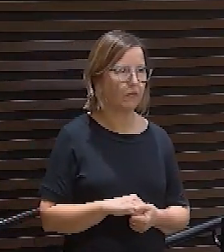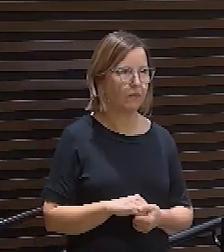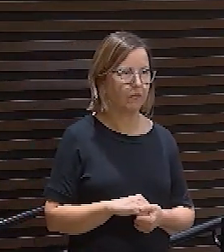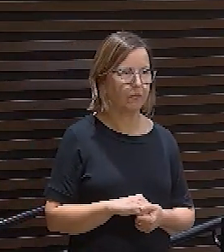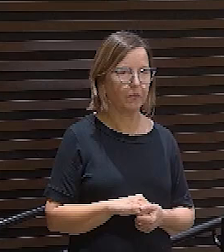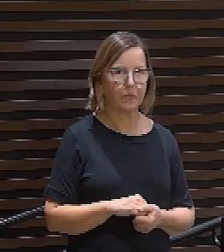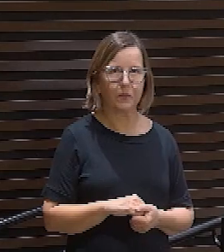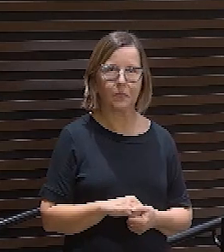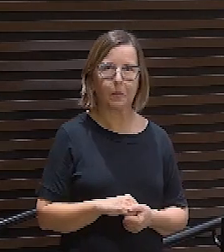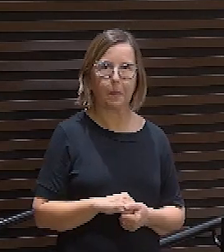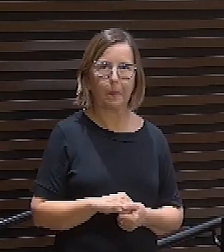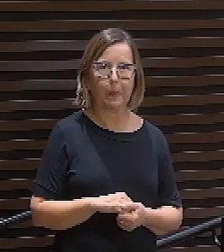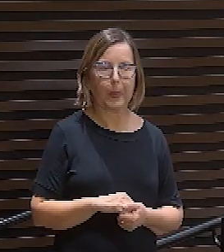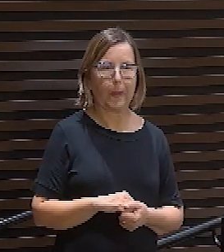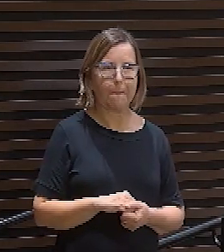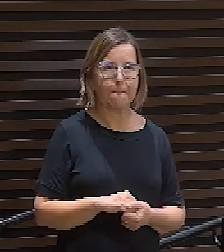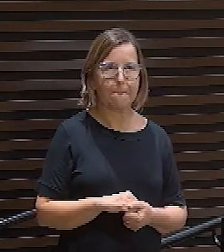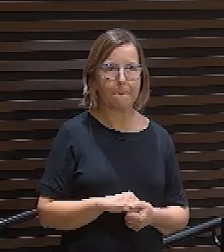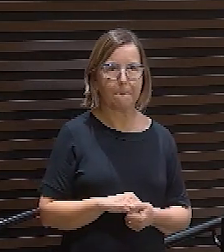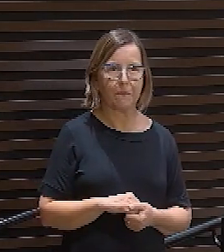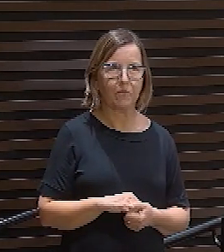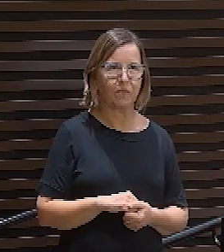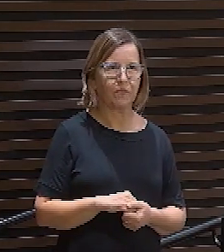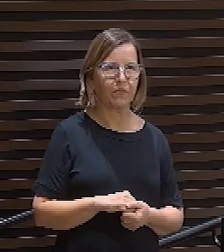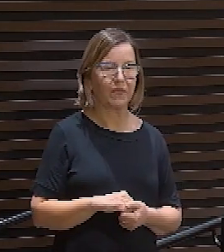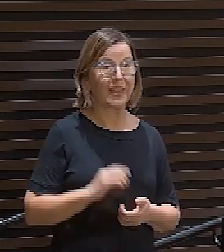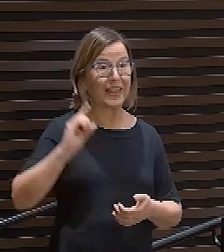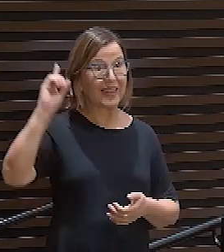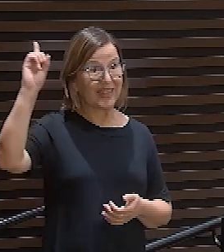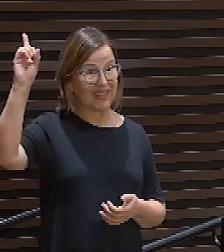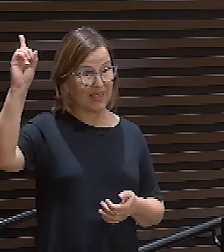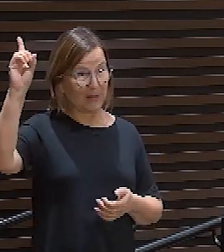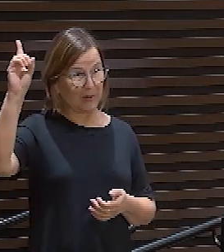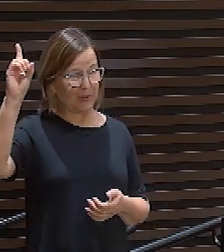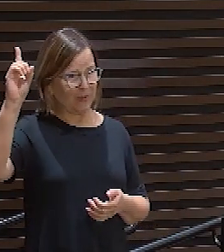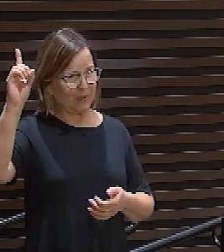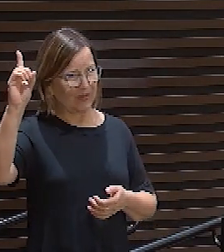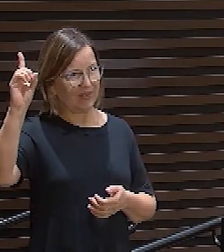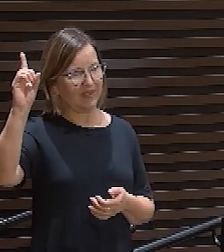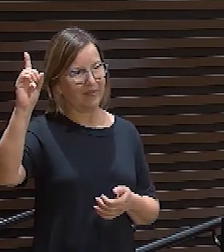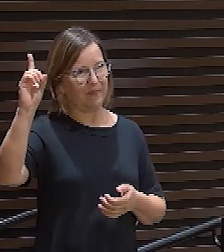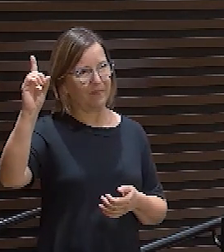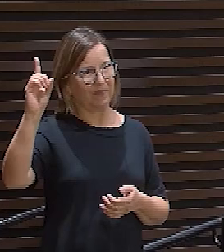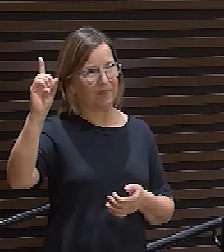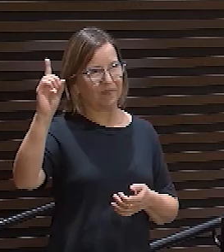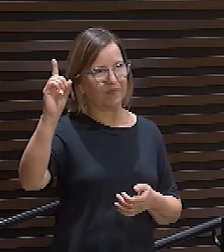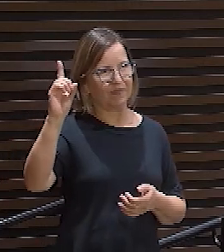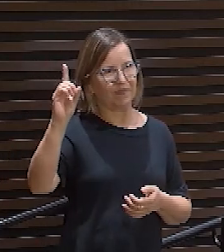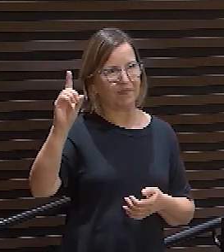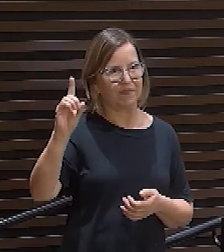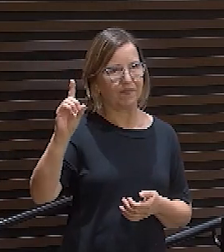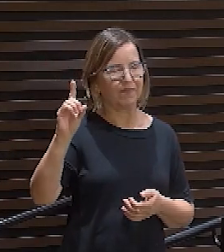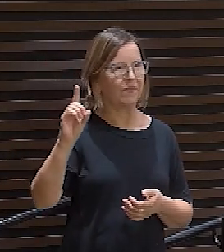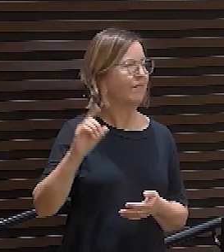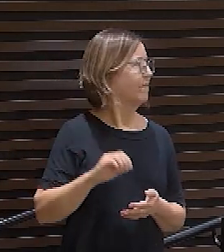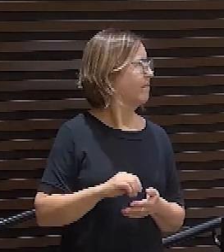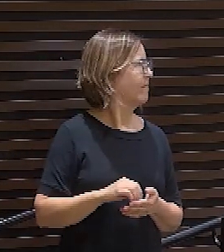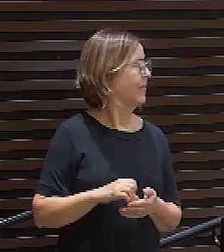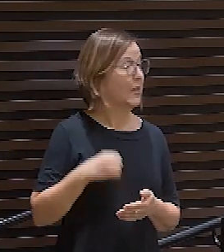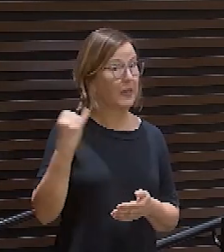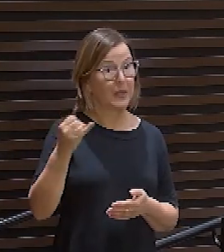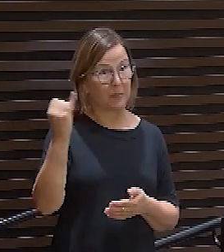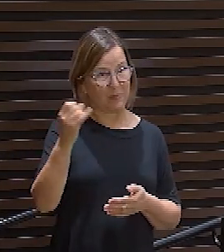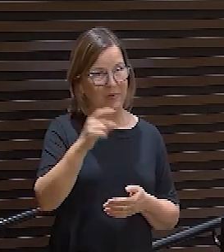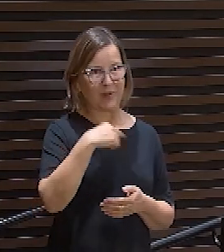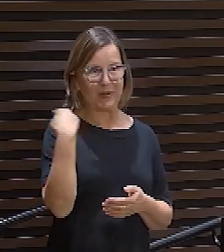Será que Deus tem em grande estima essa questão da nossa união com